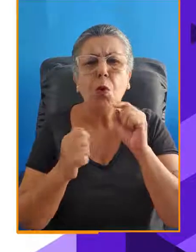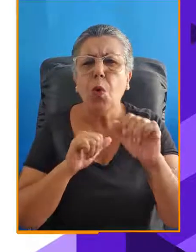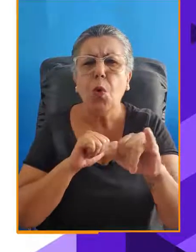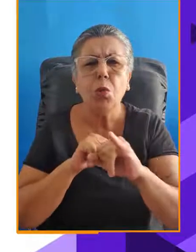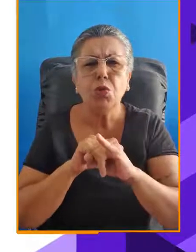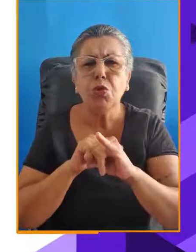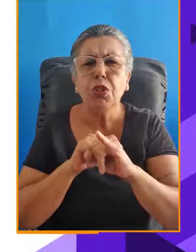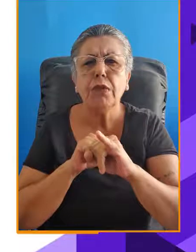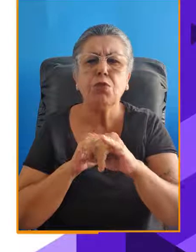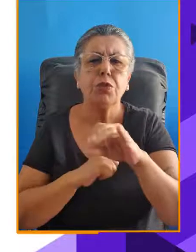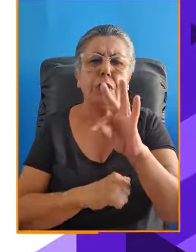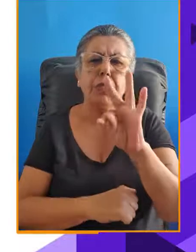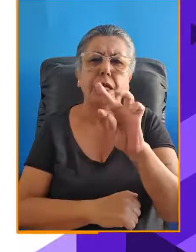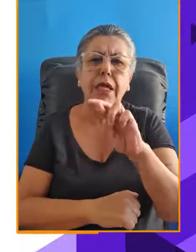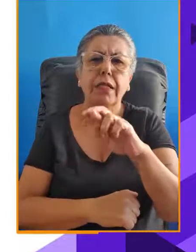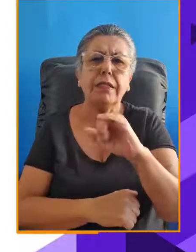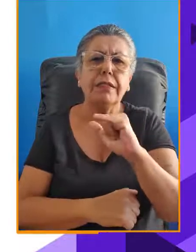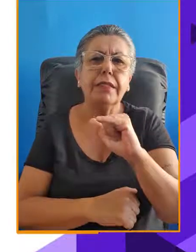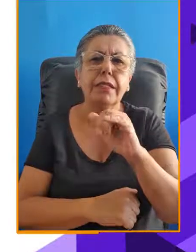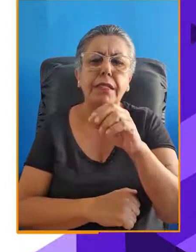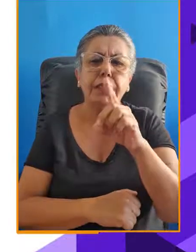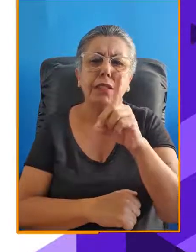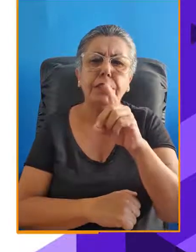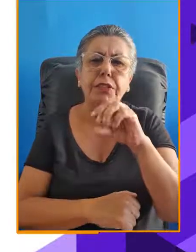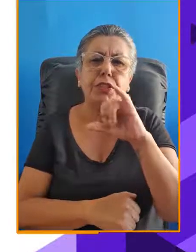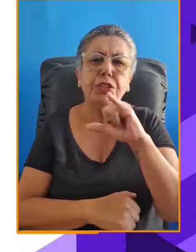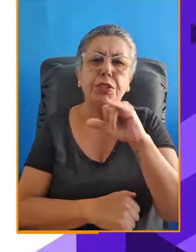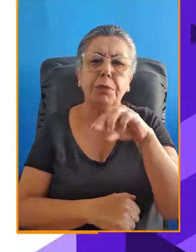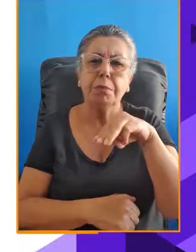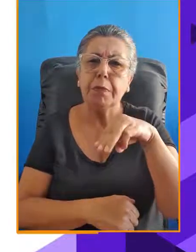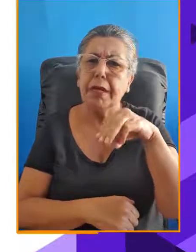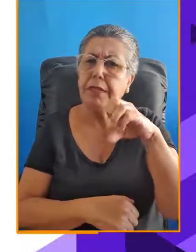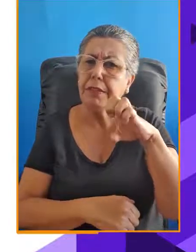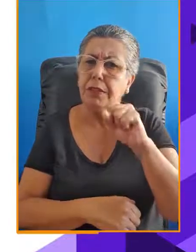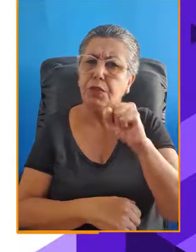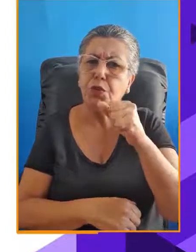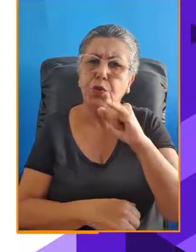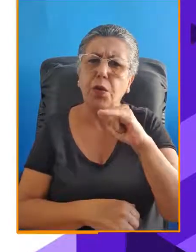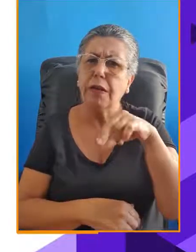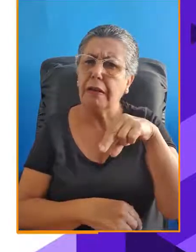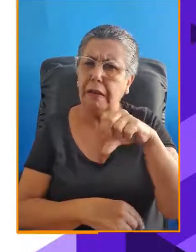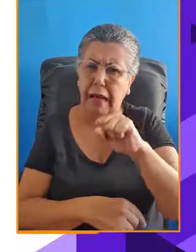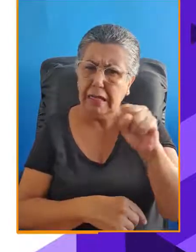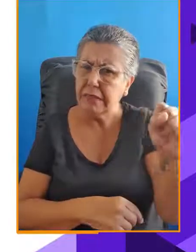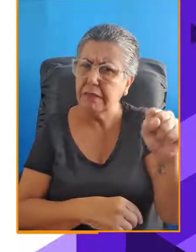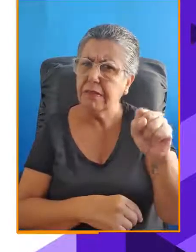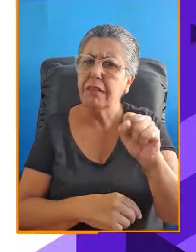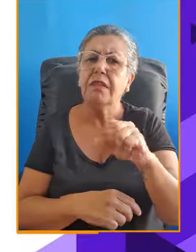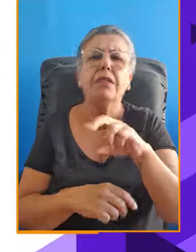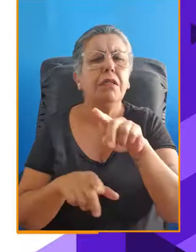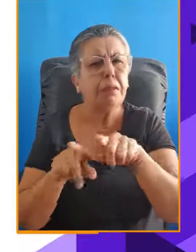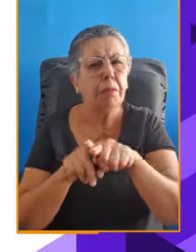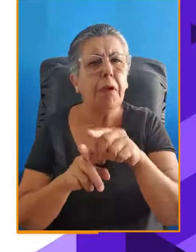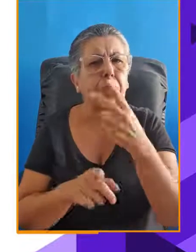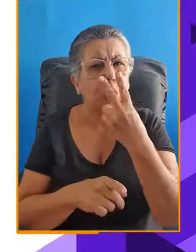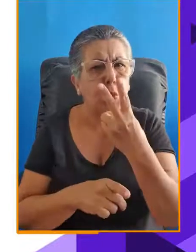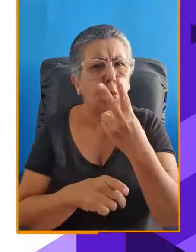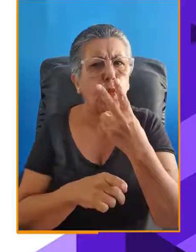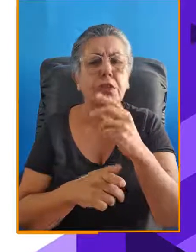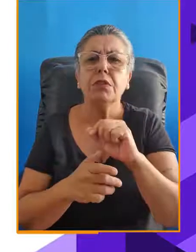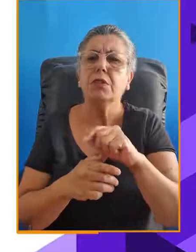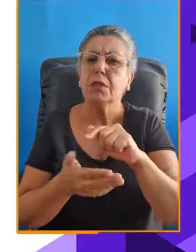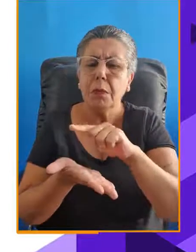objetos tridimensionais e também em objetos bidimensionais? Tu sabias que uma superfície